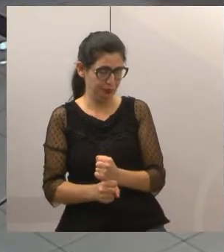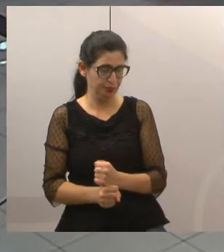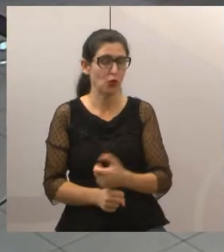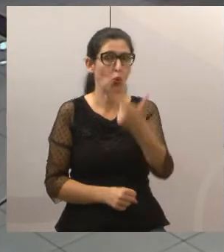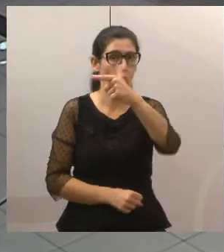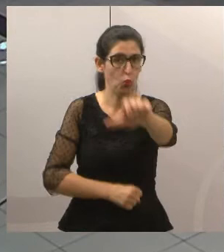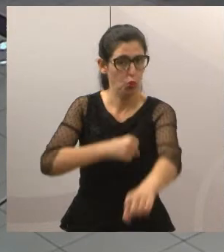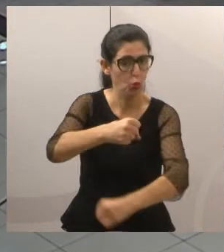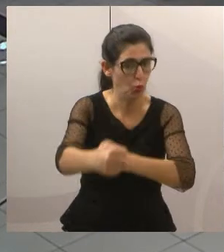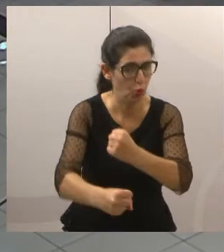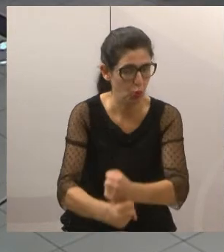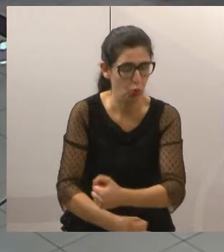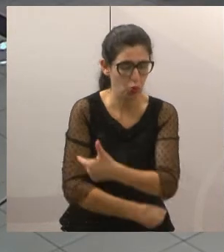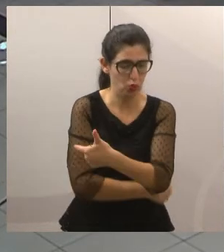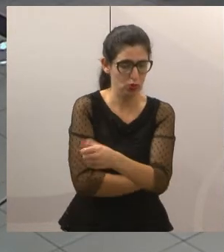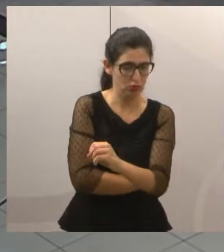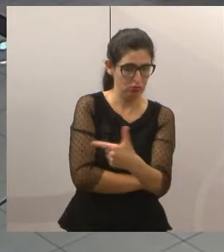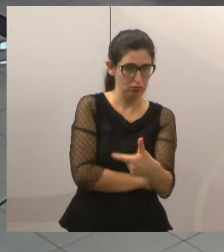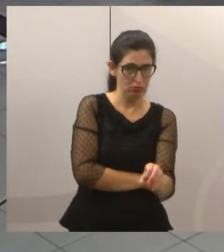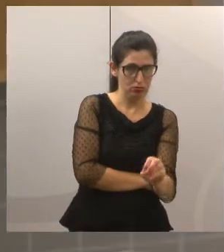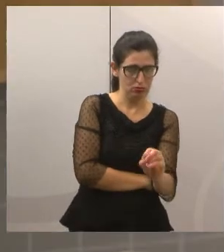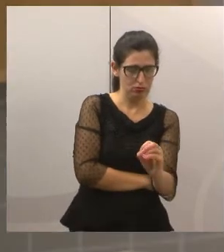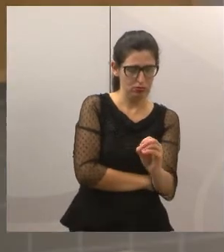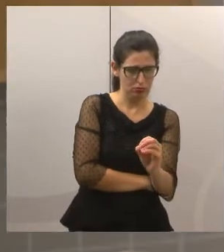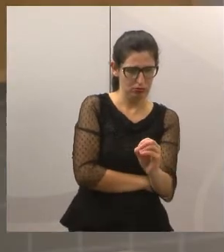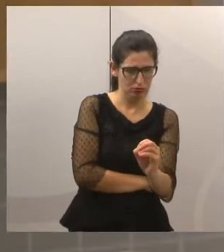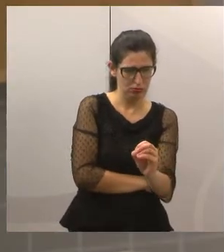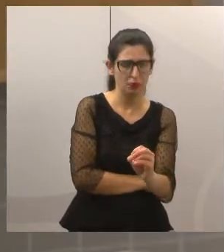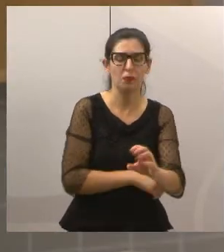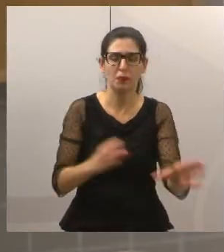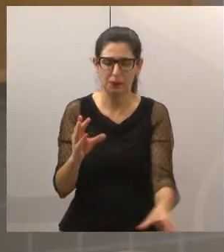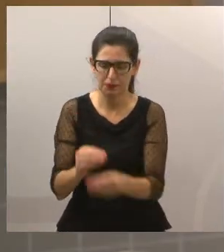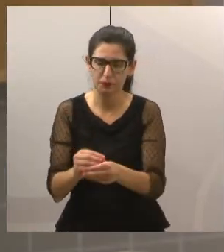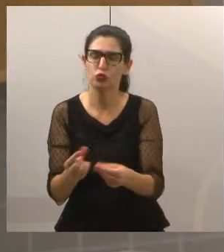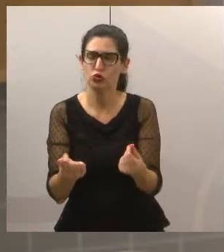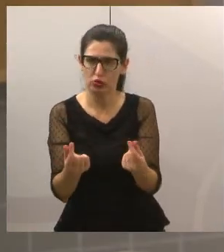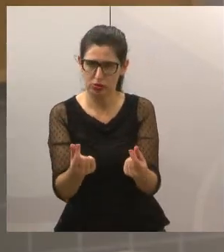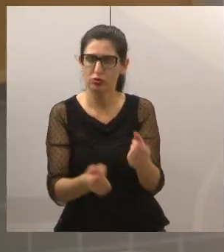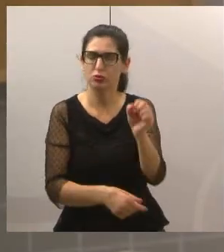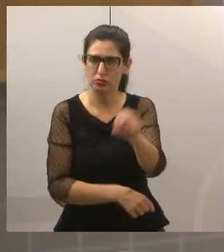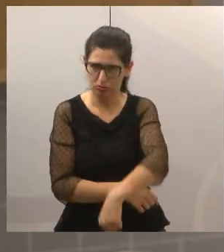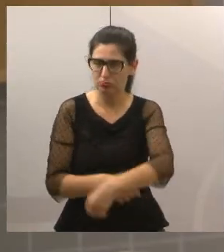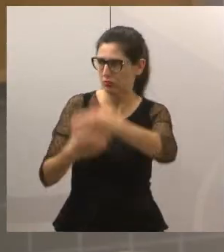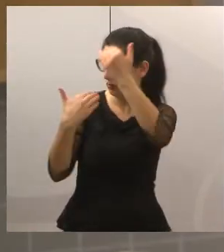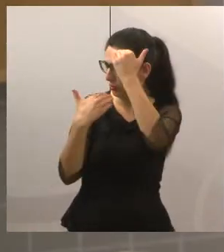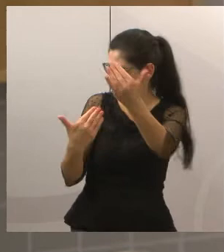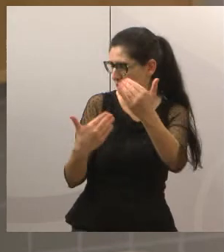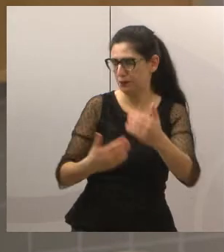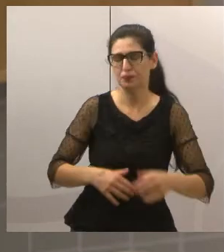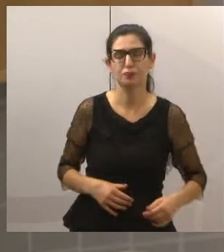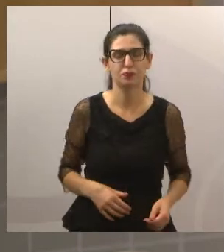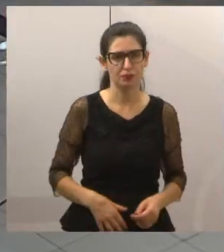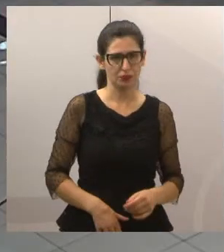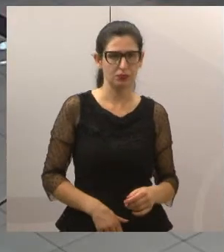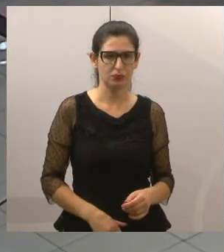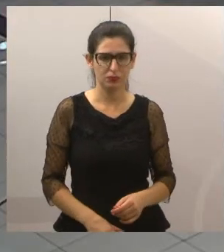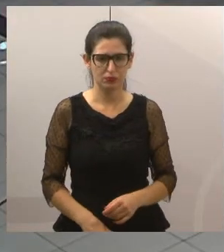no próximo ano, mas ela vai ser executada ainda como emenda impositiva. Obrigado.